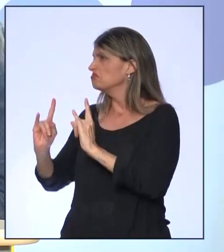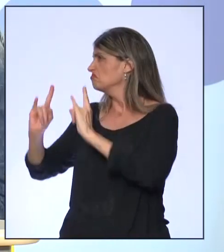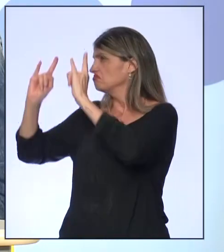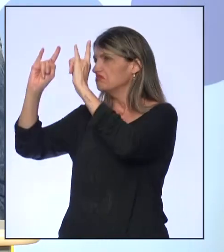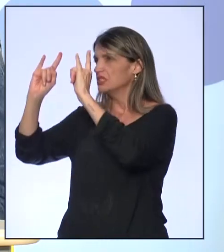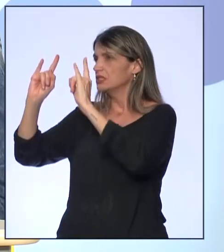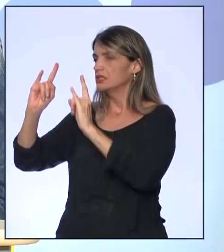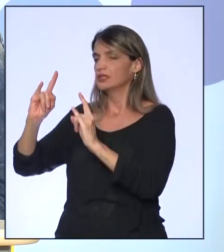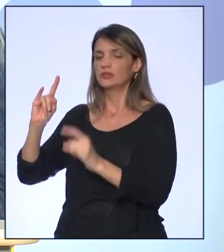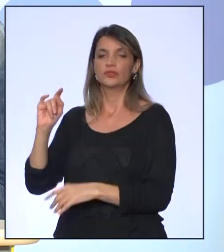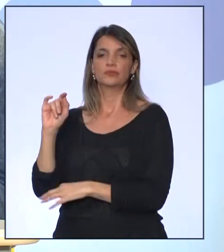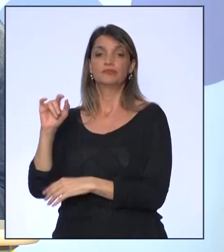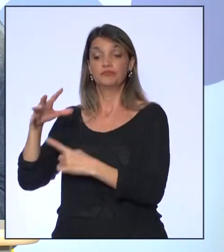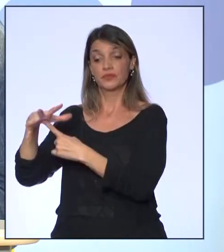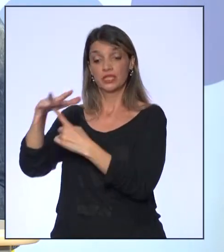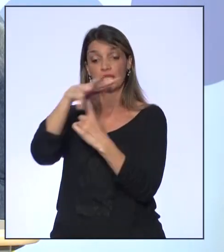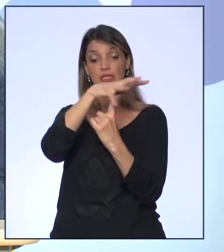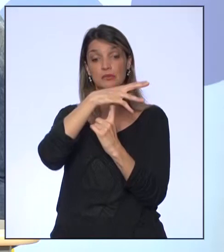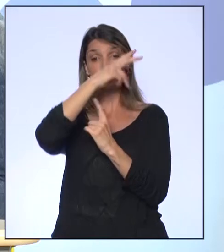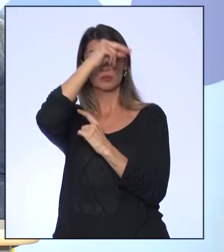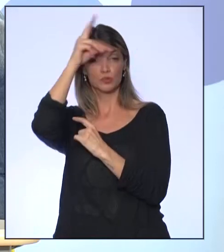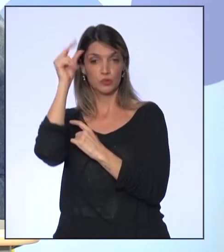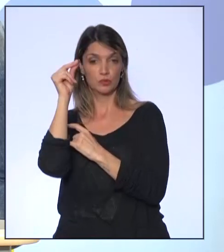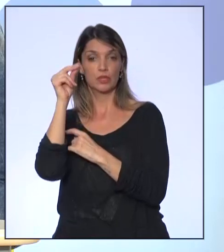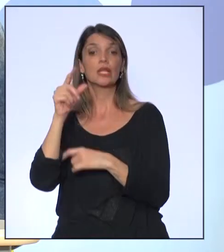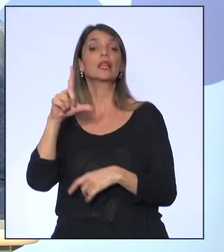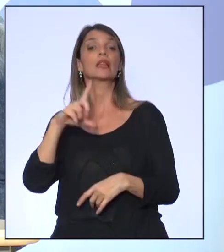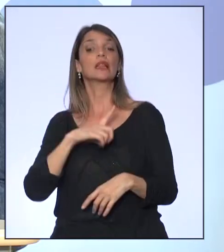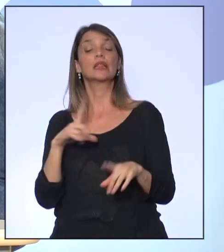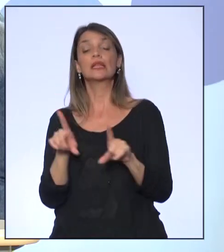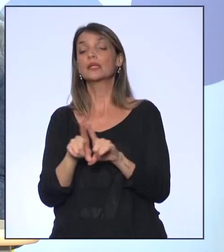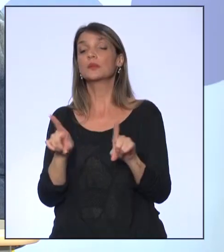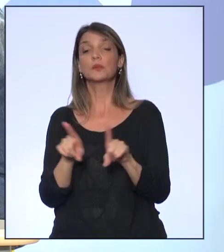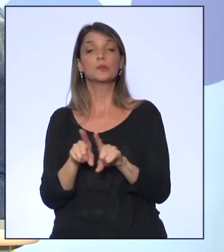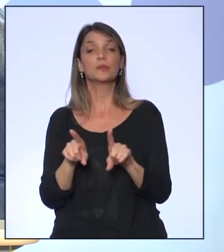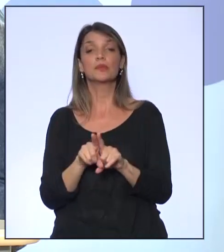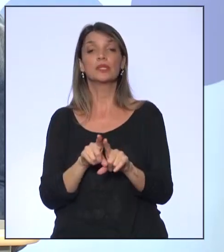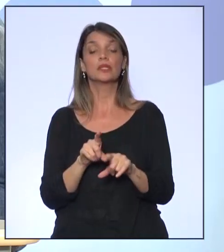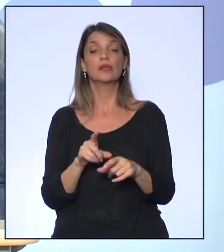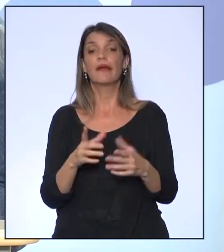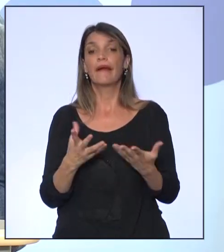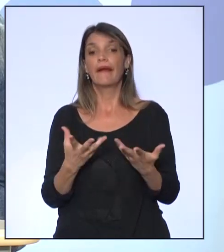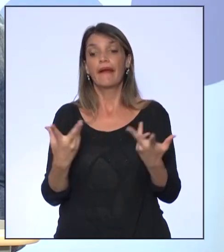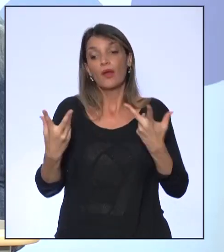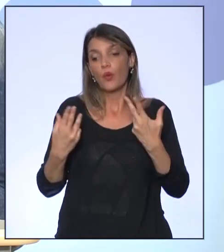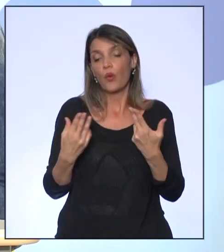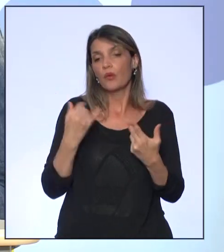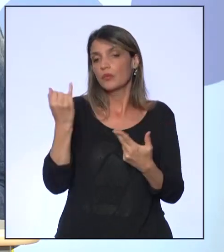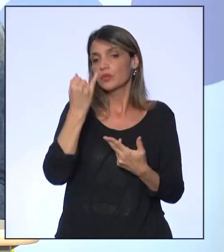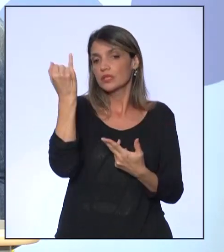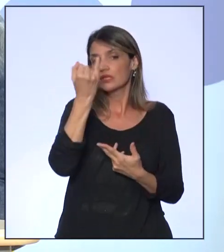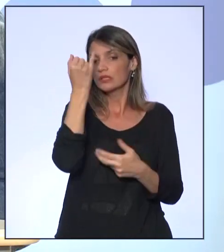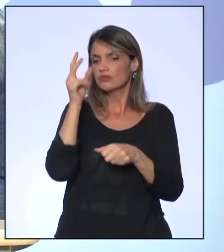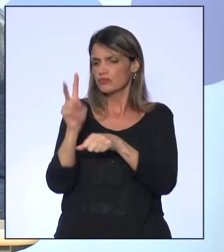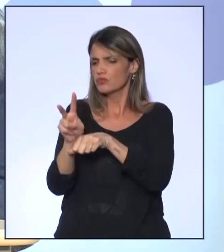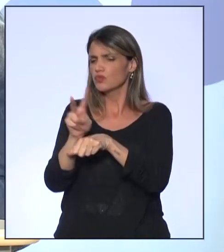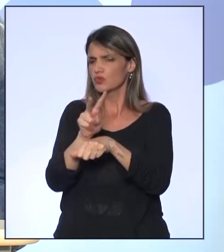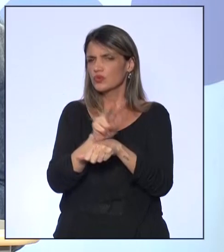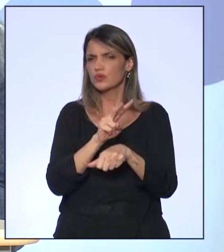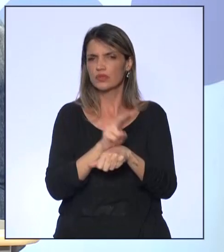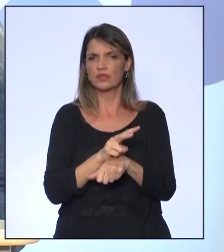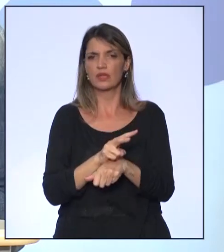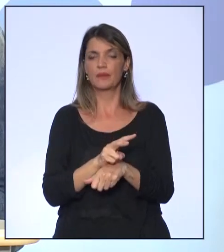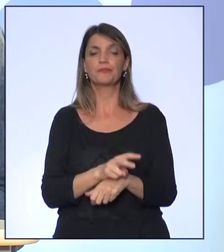nas praças públicas, tá bom? E elas também têm essa mesma questão. Então, por isso que é importante preservar, né? E aqui